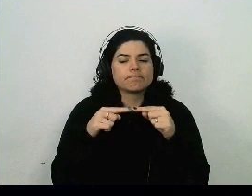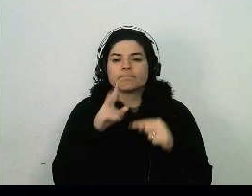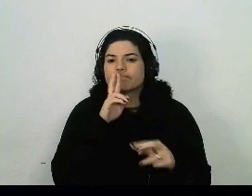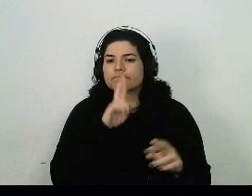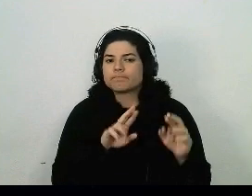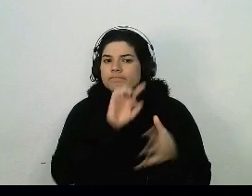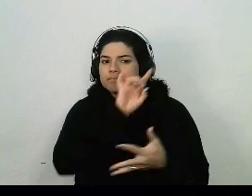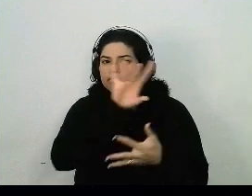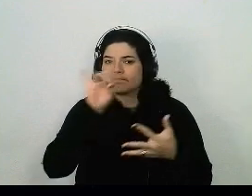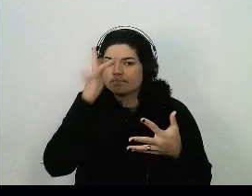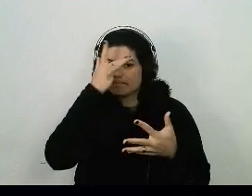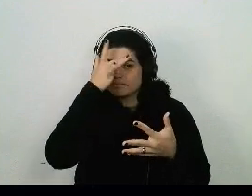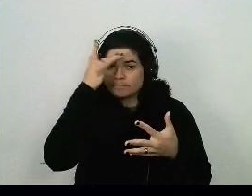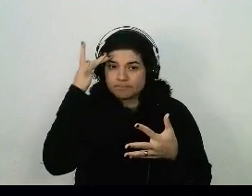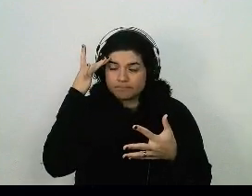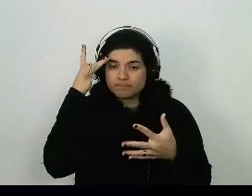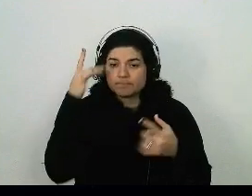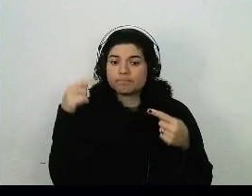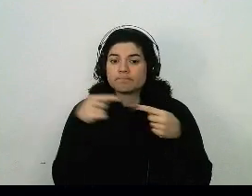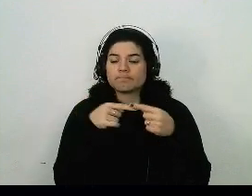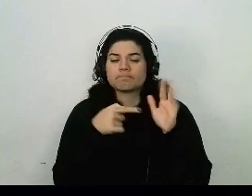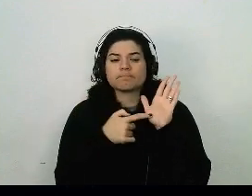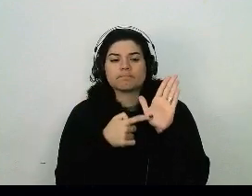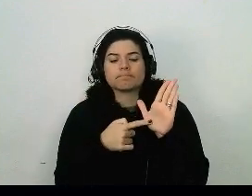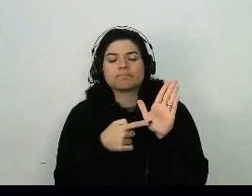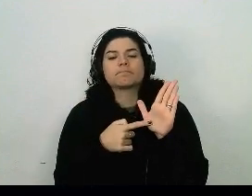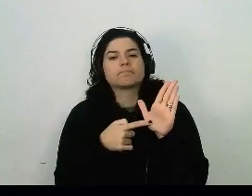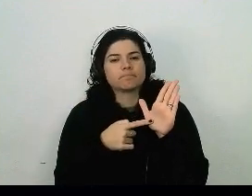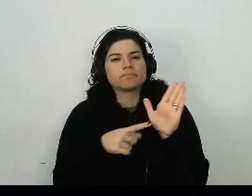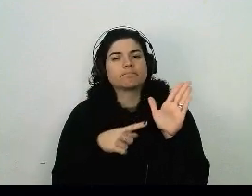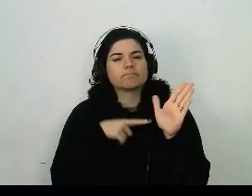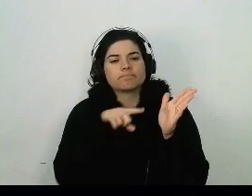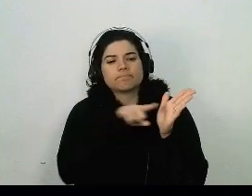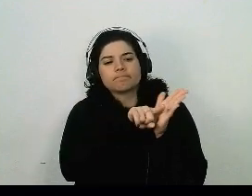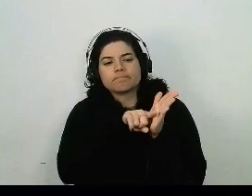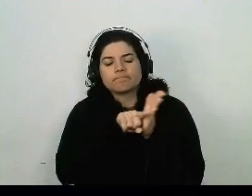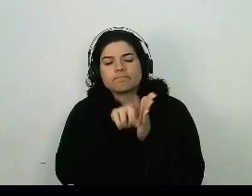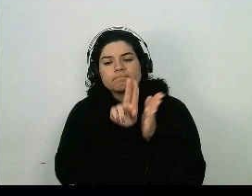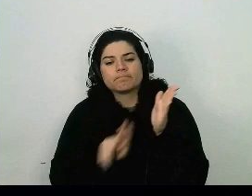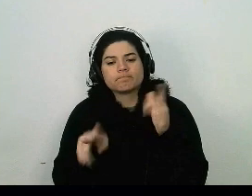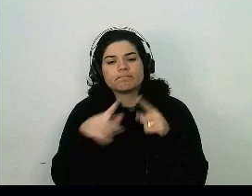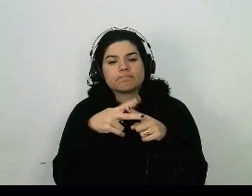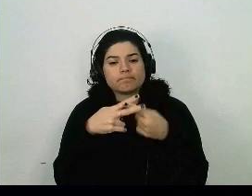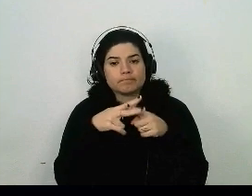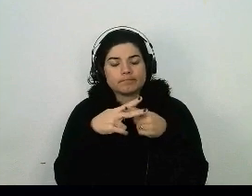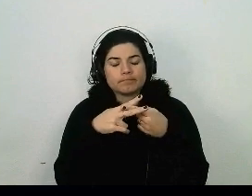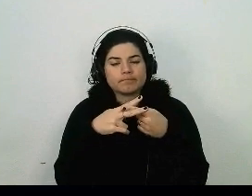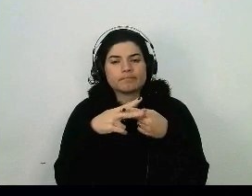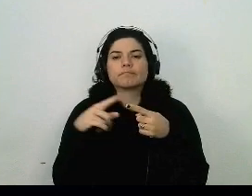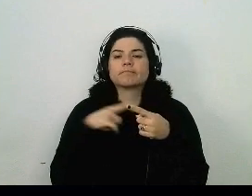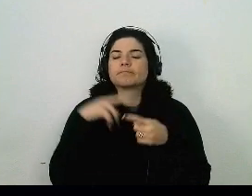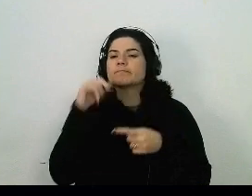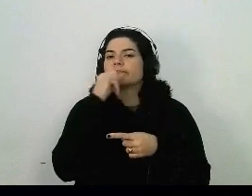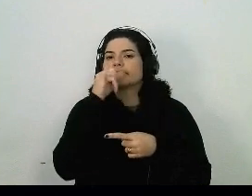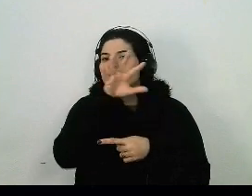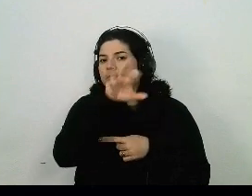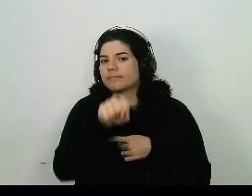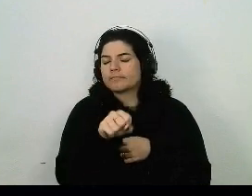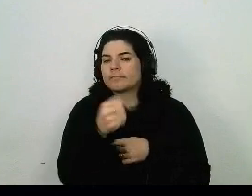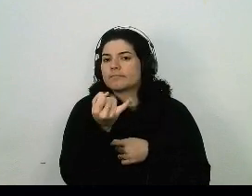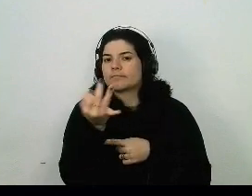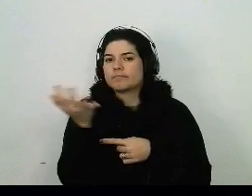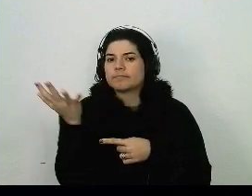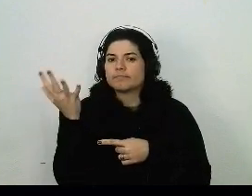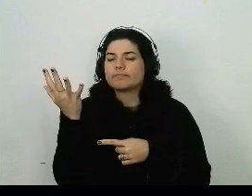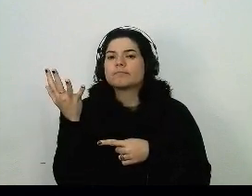dava aos indicadores técnicos que eles traíam da ferramenta então eles iam lá e buscavam automaticamente a quantidade de comitis